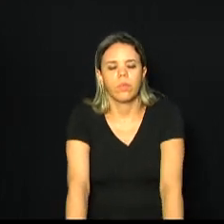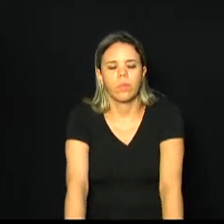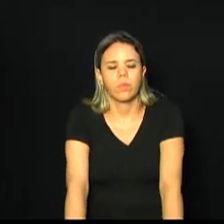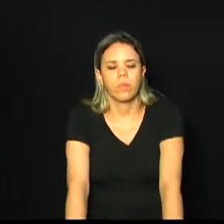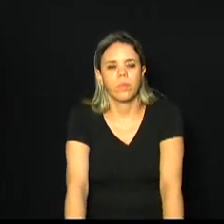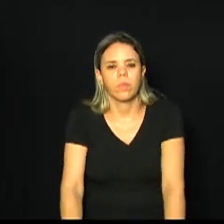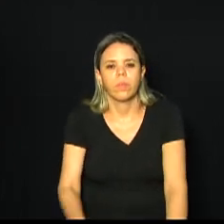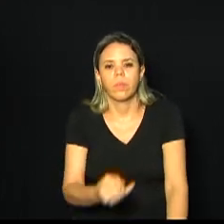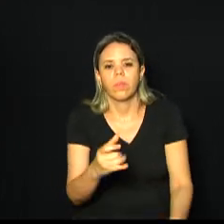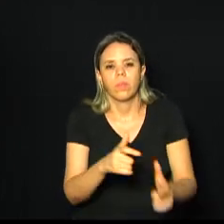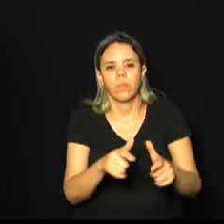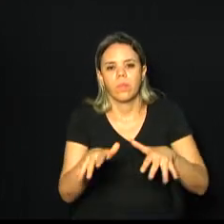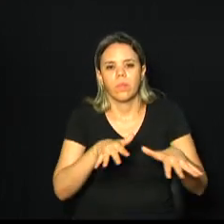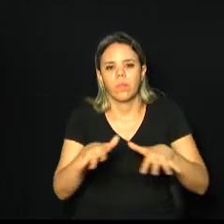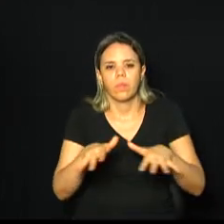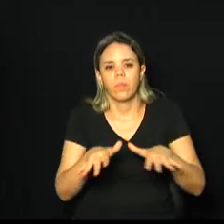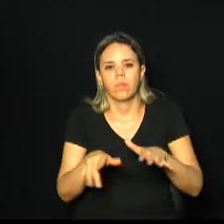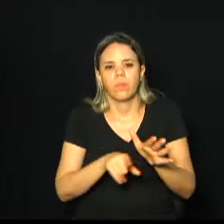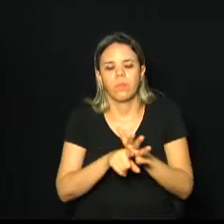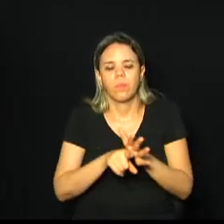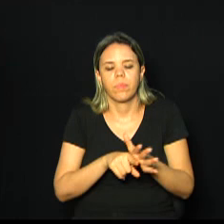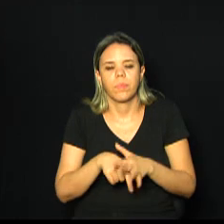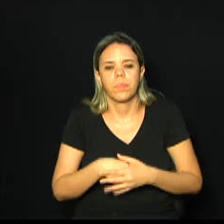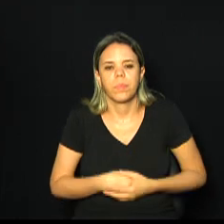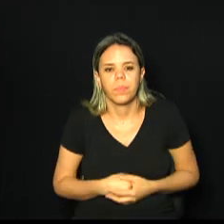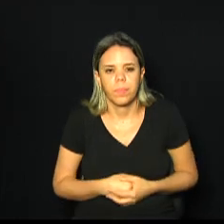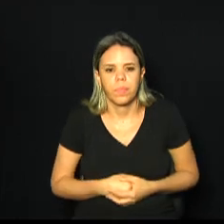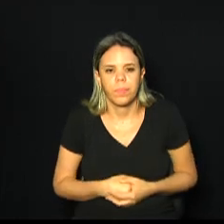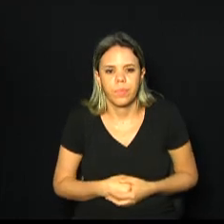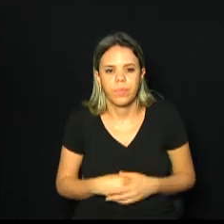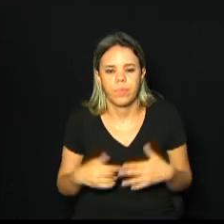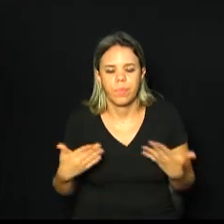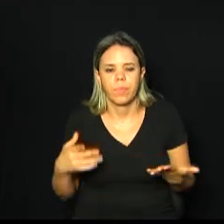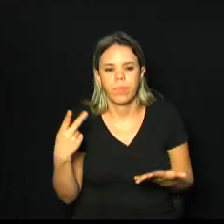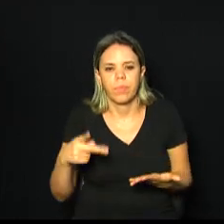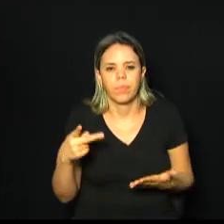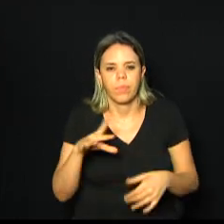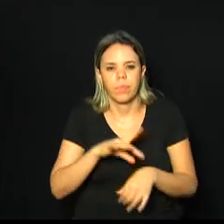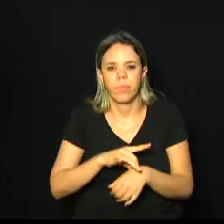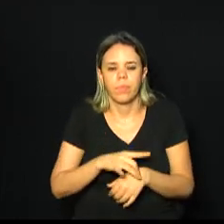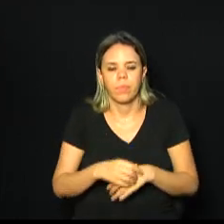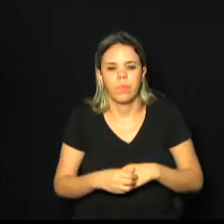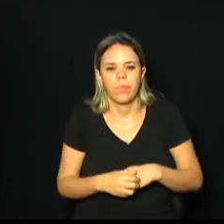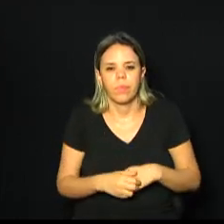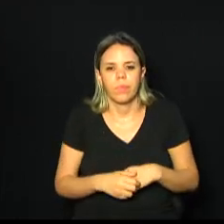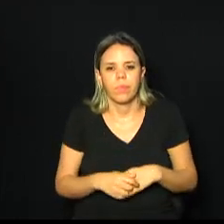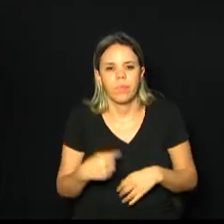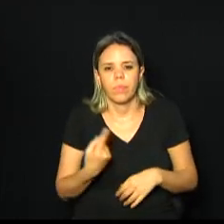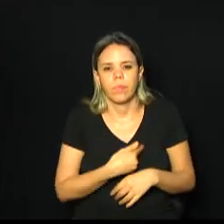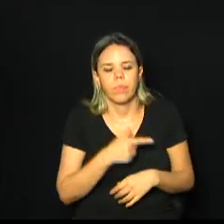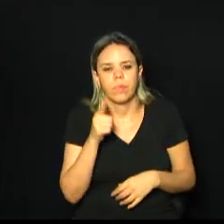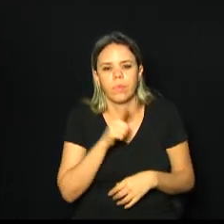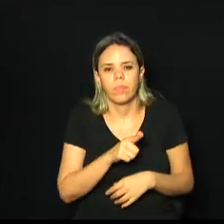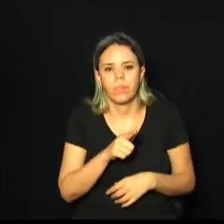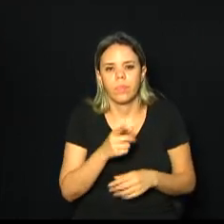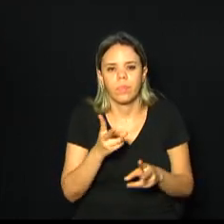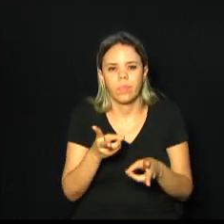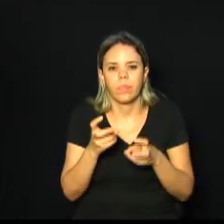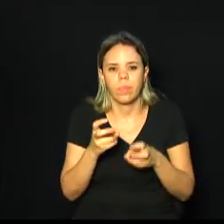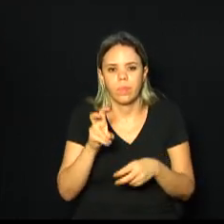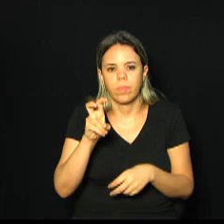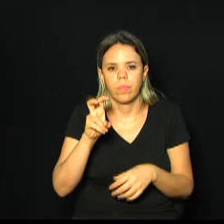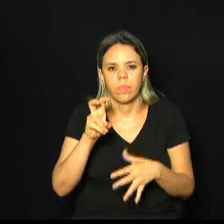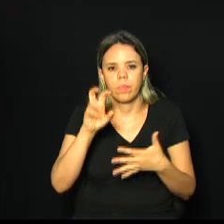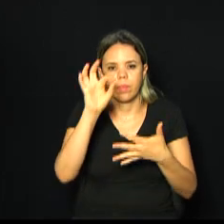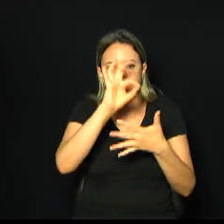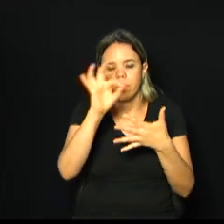volume muito grande de movimentação de dados, quanto à sua segurança, né? Então, a gente consegue identificar 5